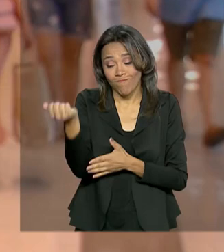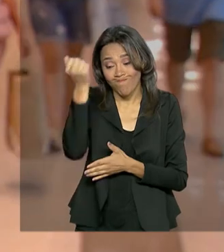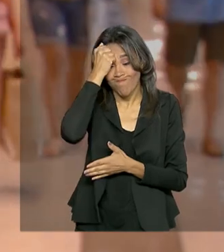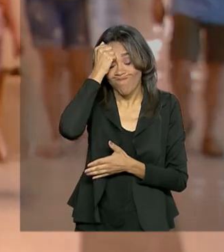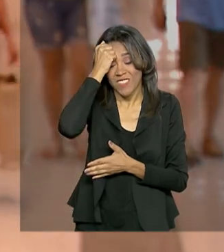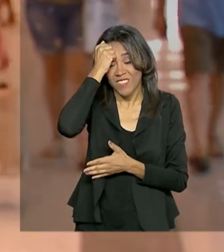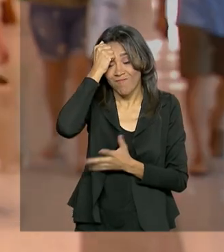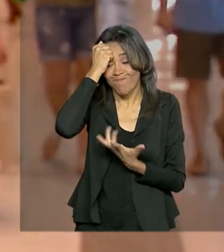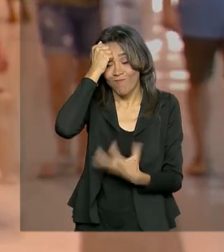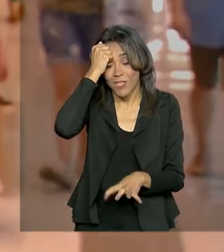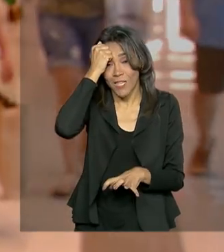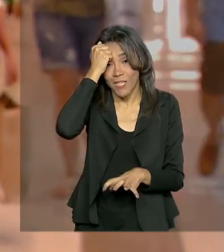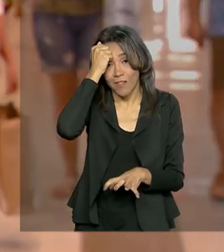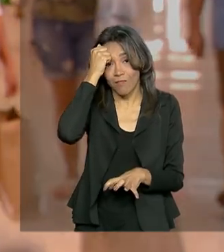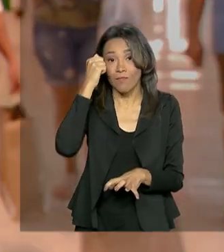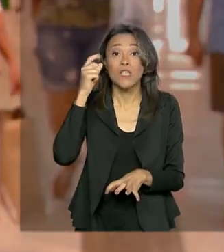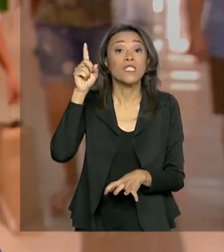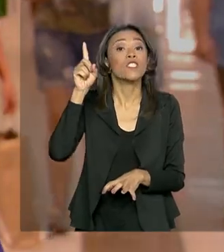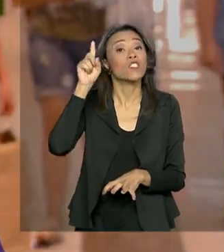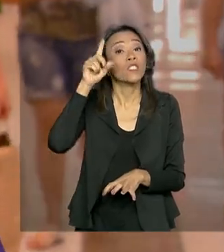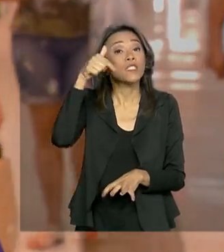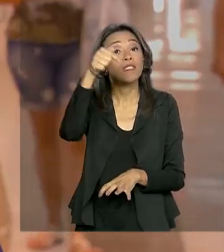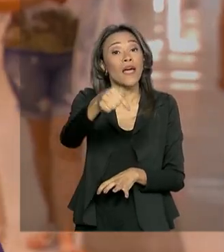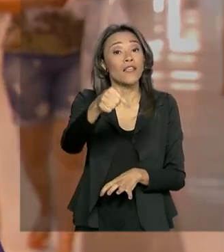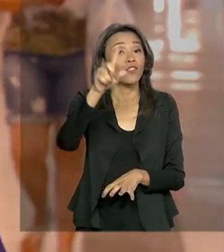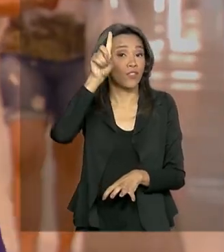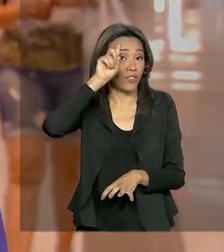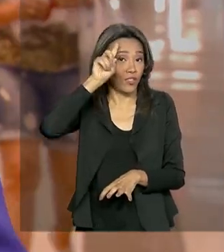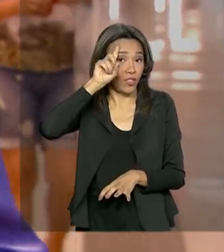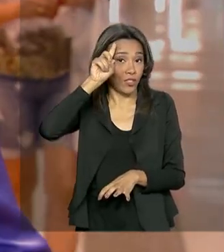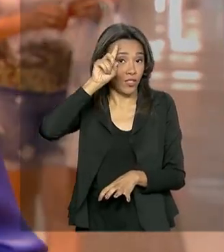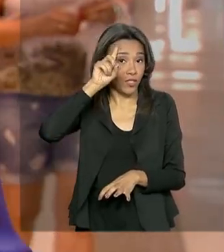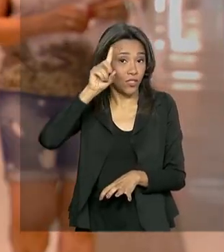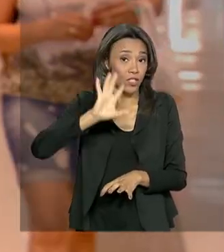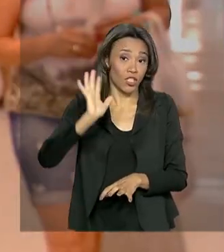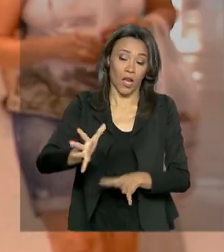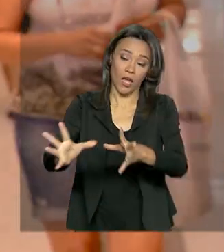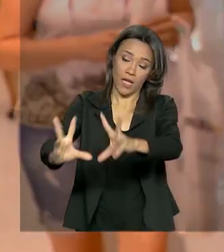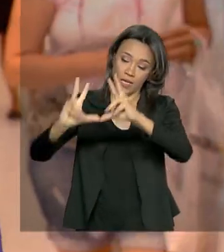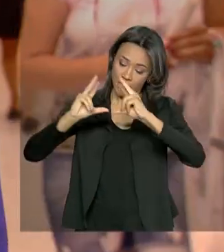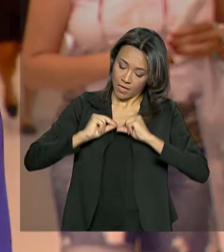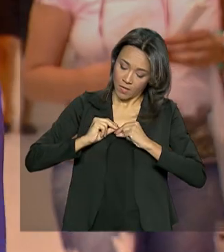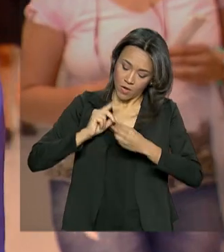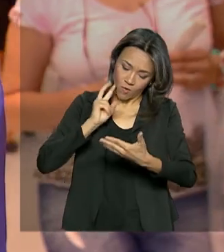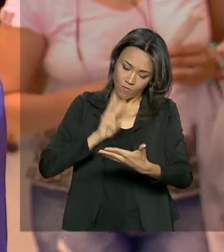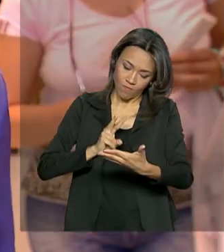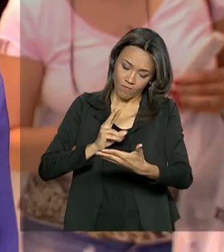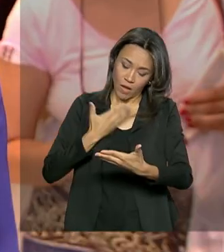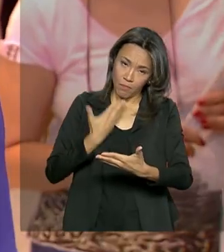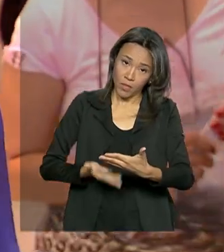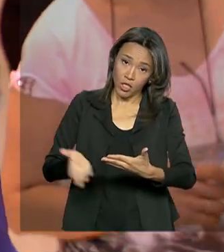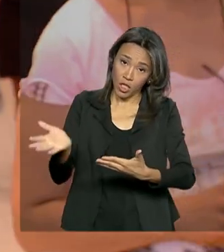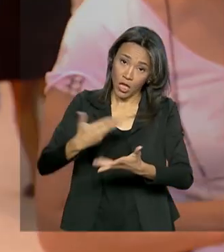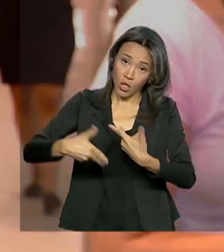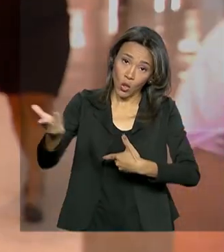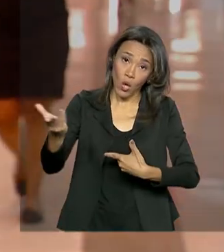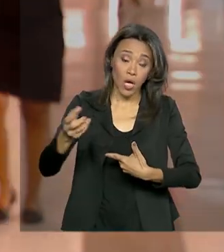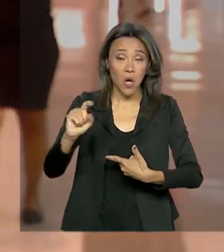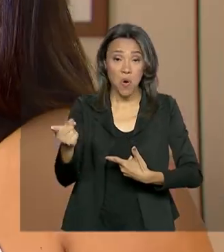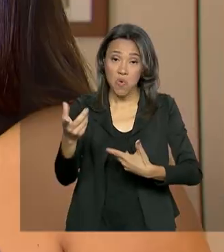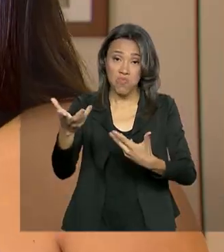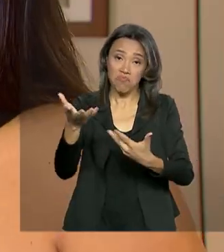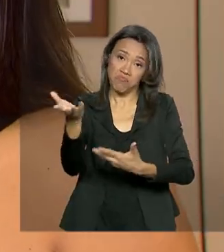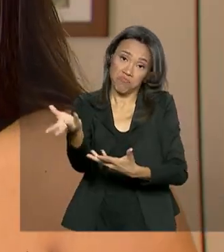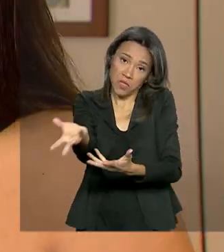caso o consumidor tem até sete dias a partir do momento em que recebeu o produto para pedir a troca ou desfazer o negócio